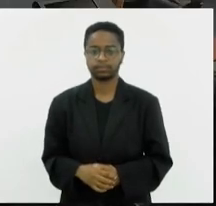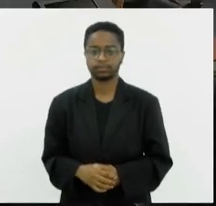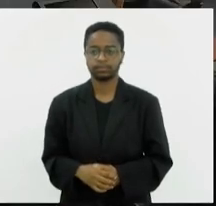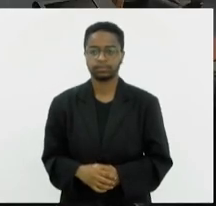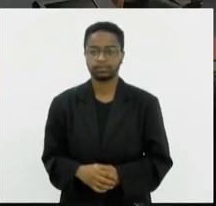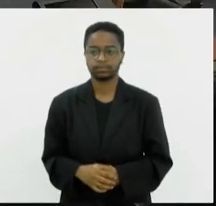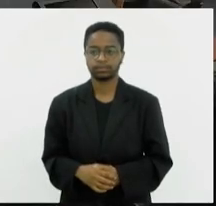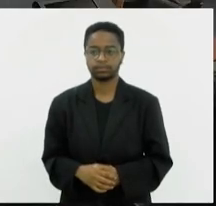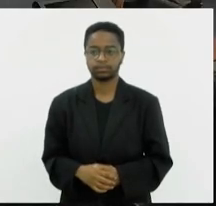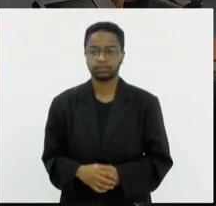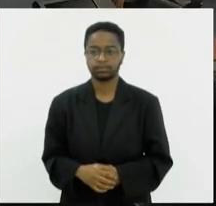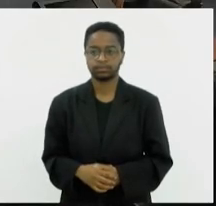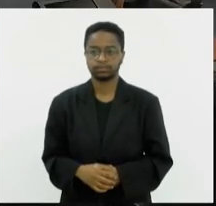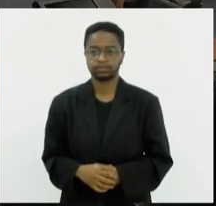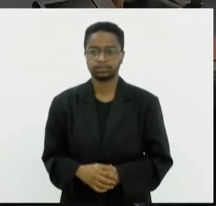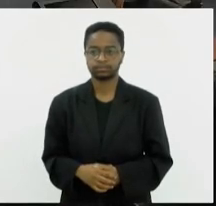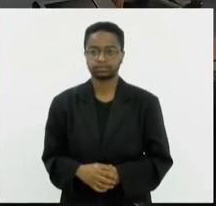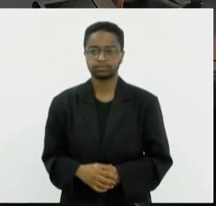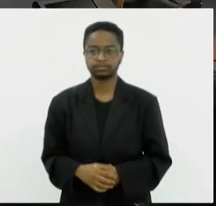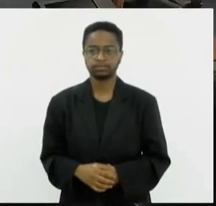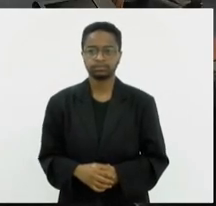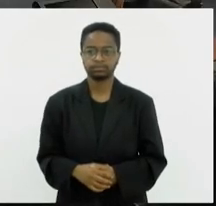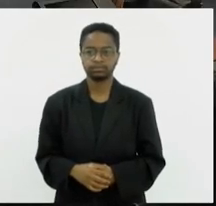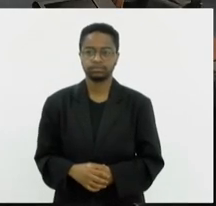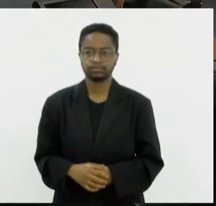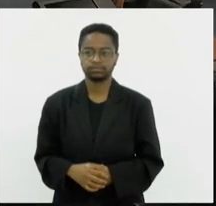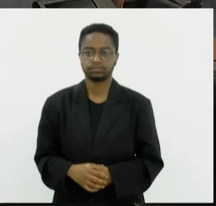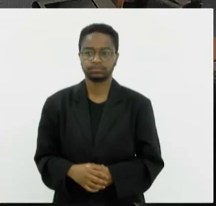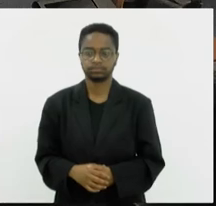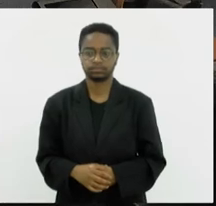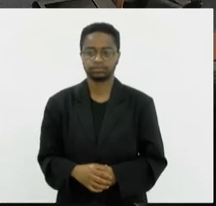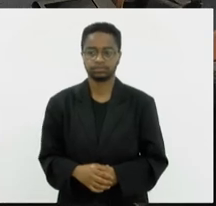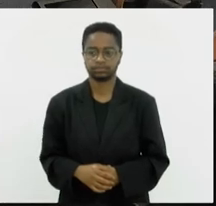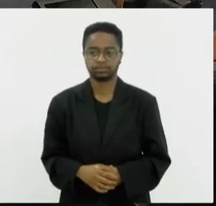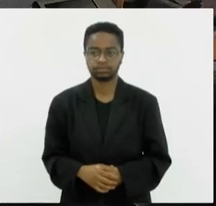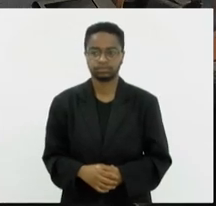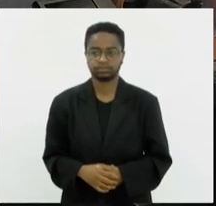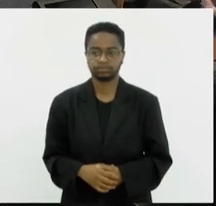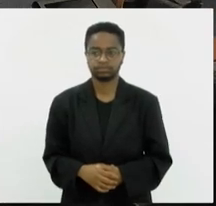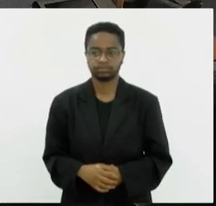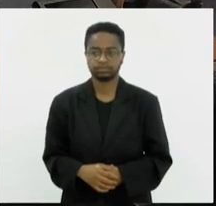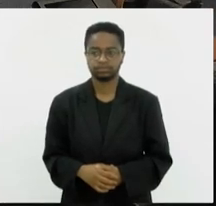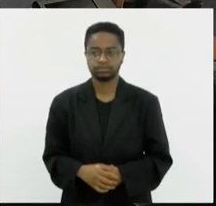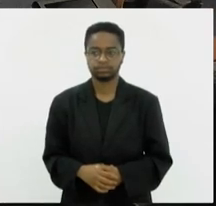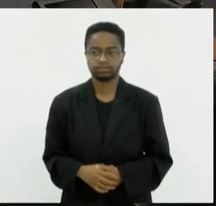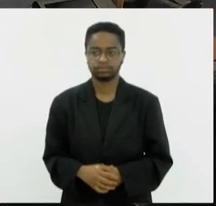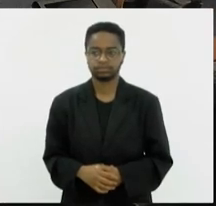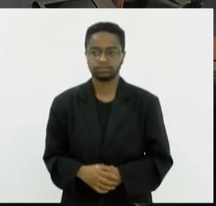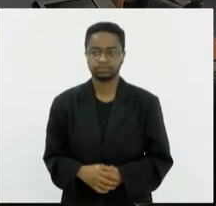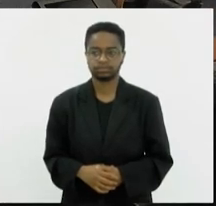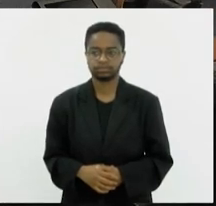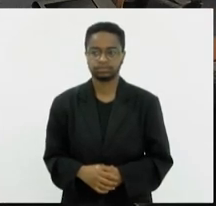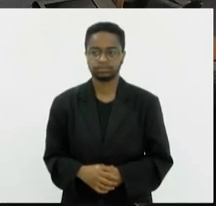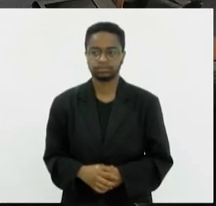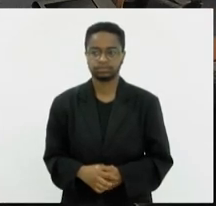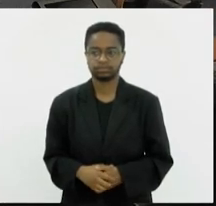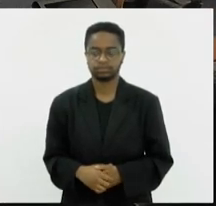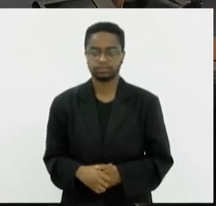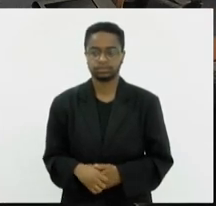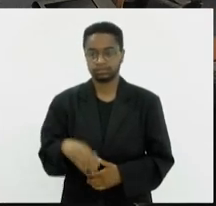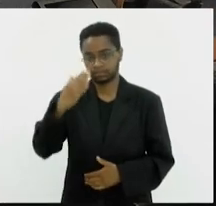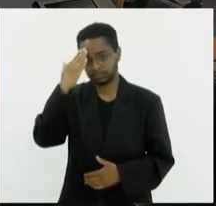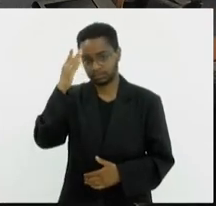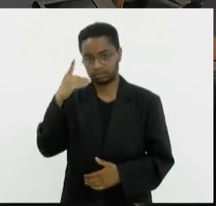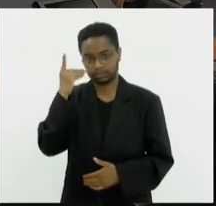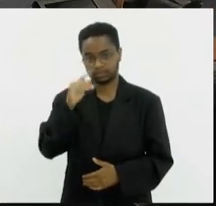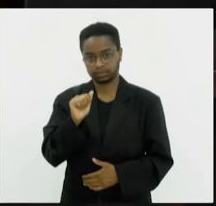Presidente a Marta Lu troc qu dep mar tá bom obrigado Deputado